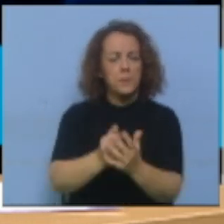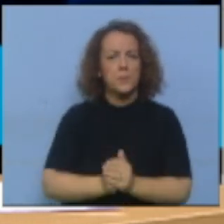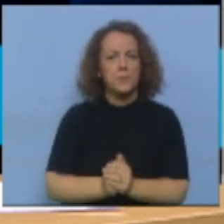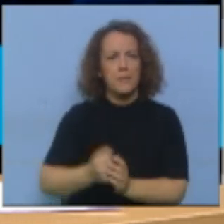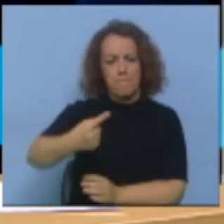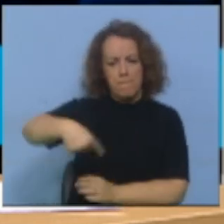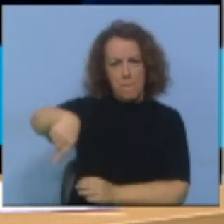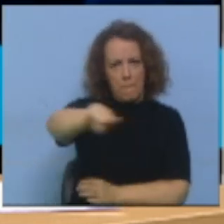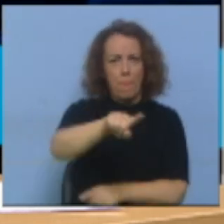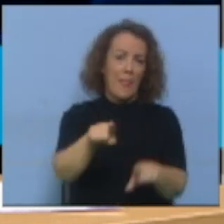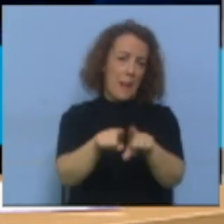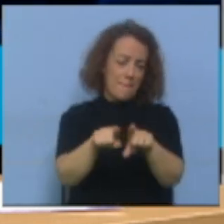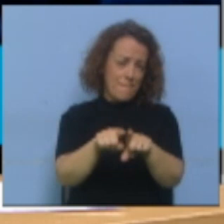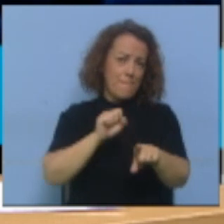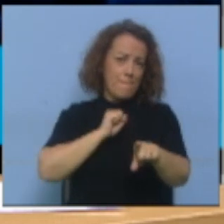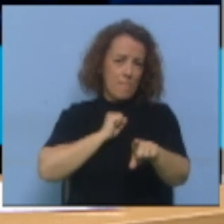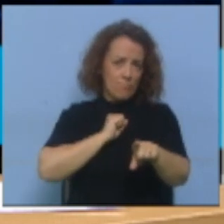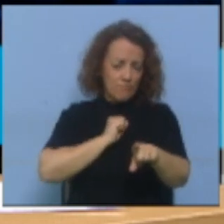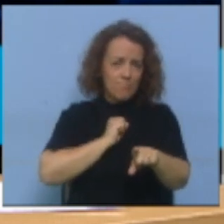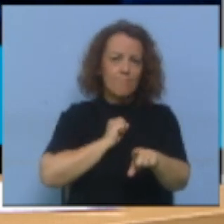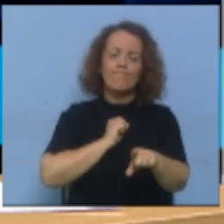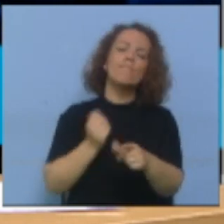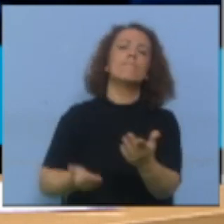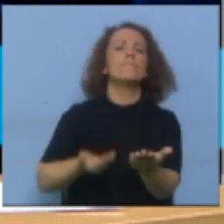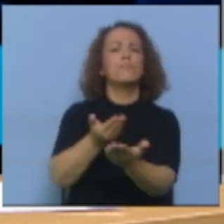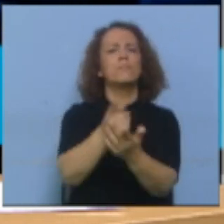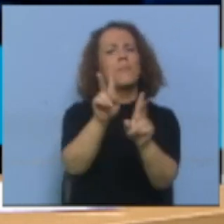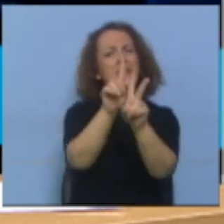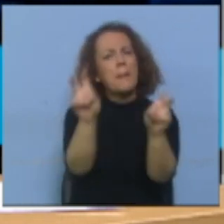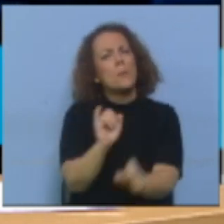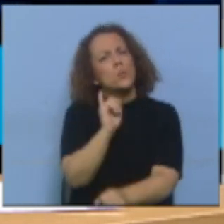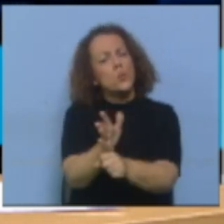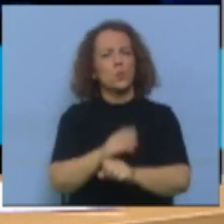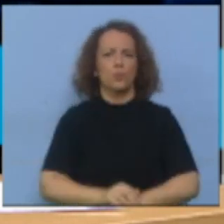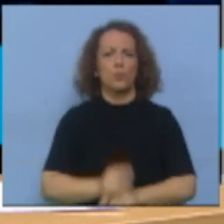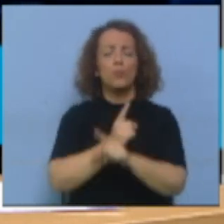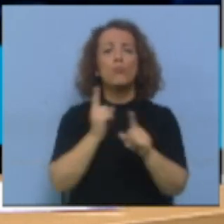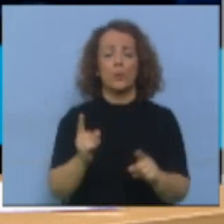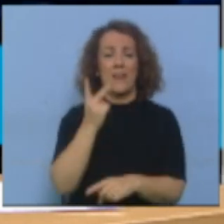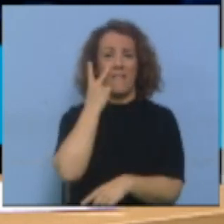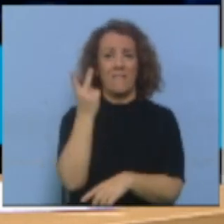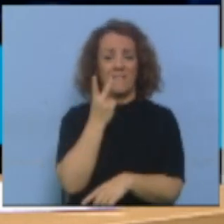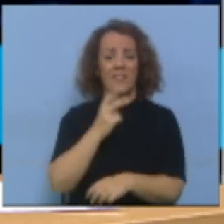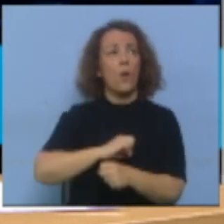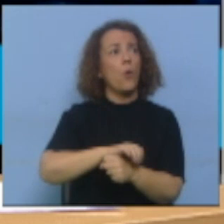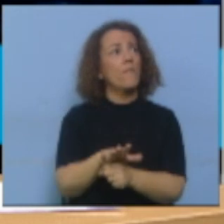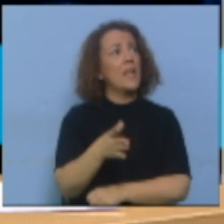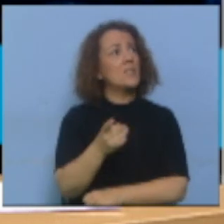nossos irmãos, aos meus irmãos, que introduzissem outros temas, porque há mais vida para além do